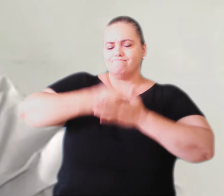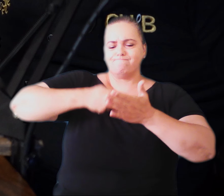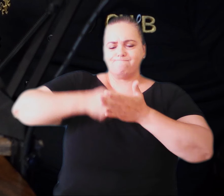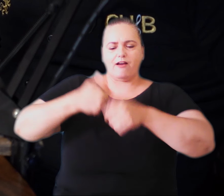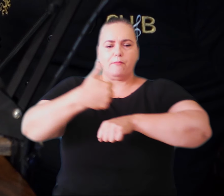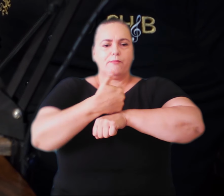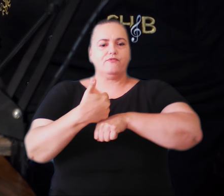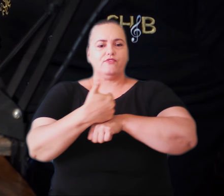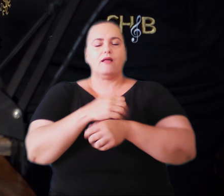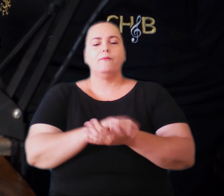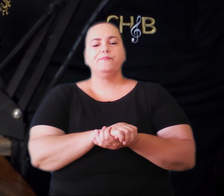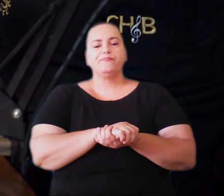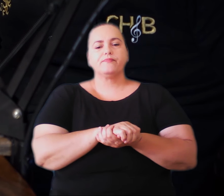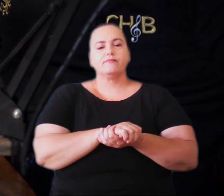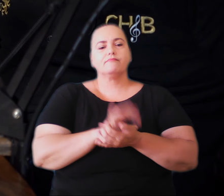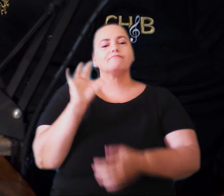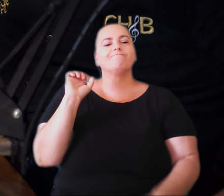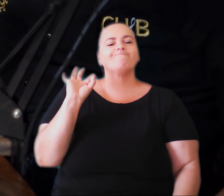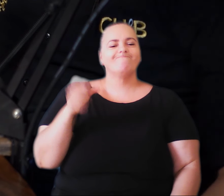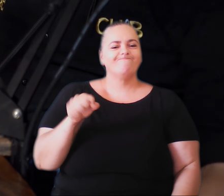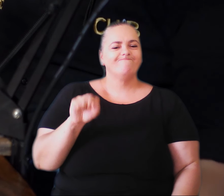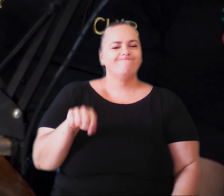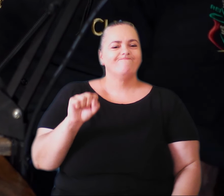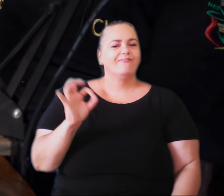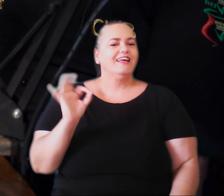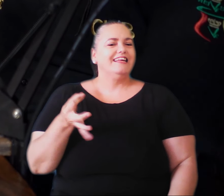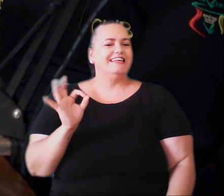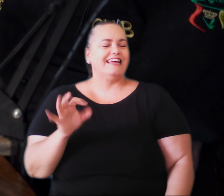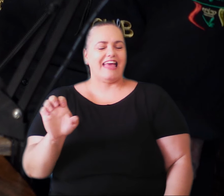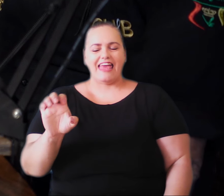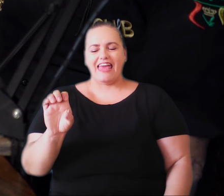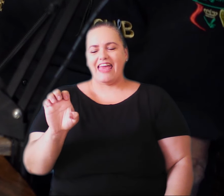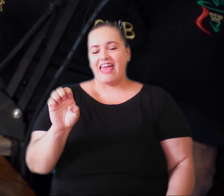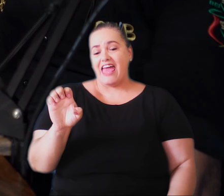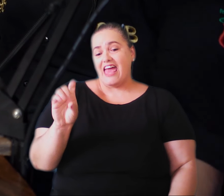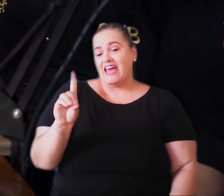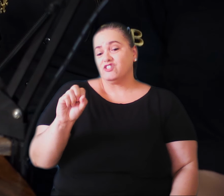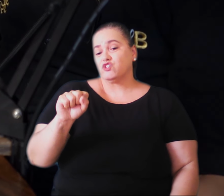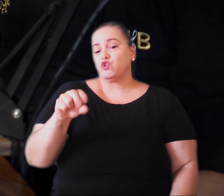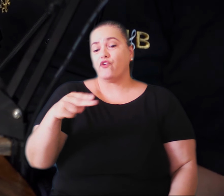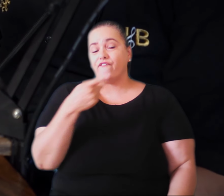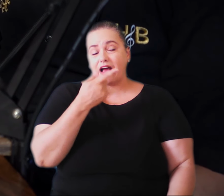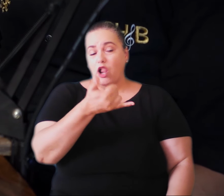profissional. Com certeza, isso é... Doutor Edson, isso aí que o senhor falou para nós aqui